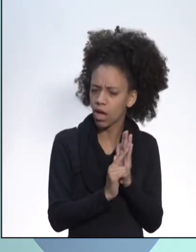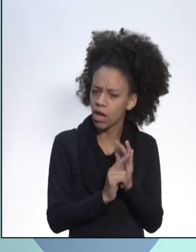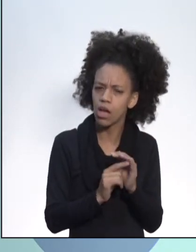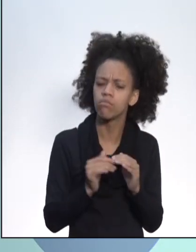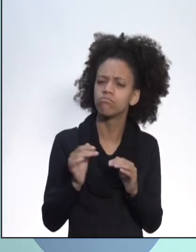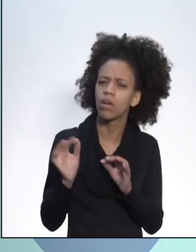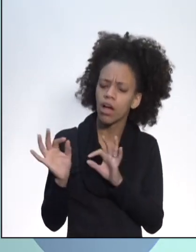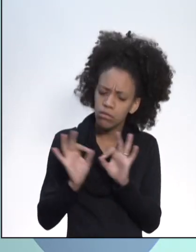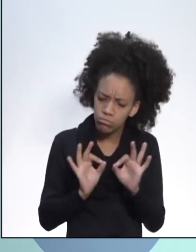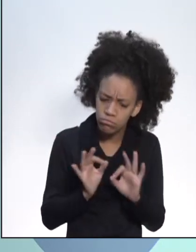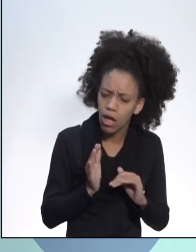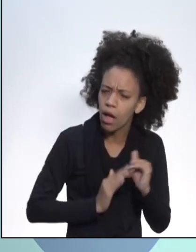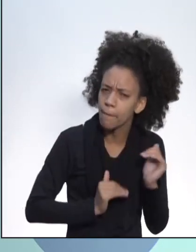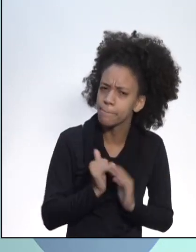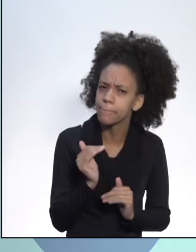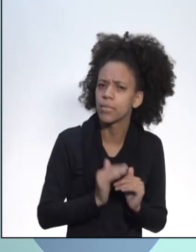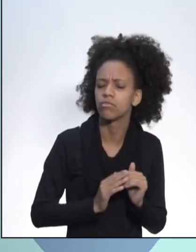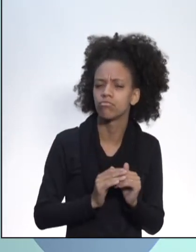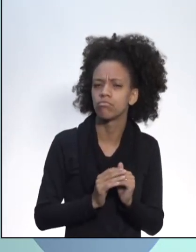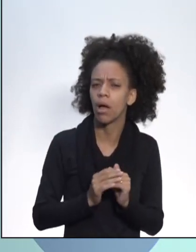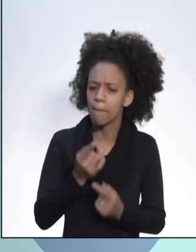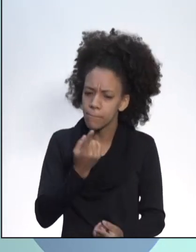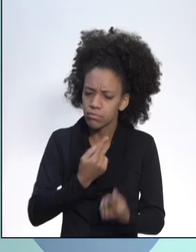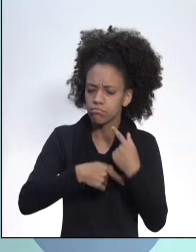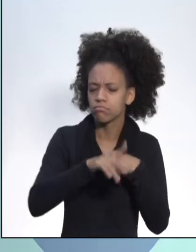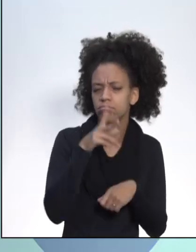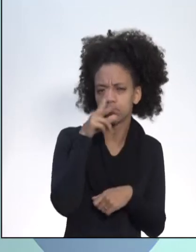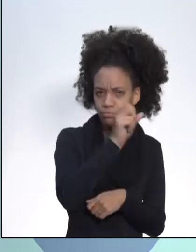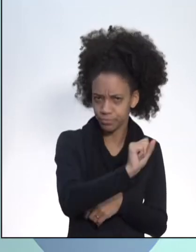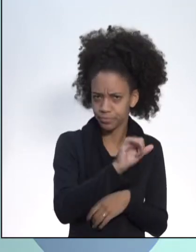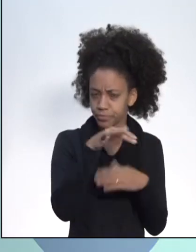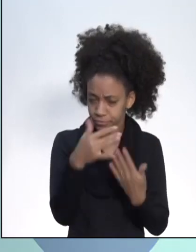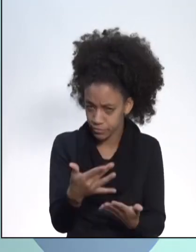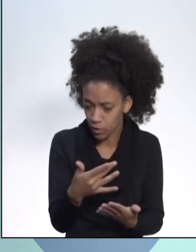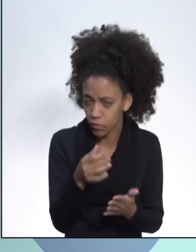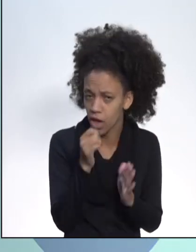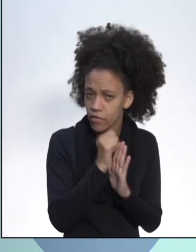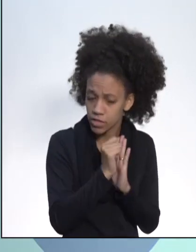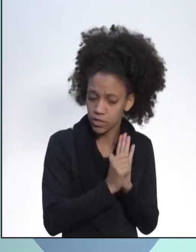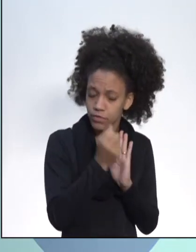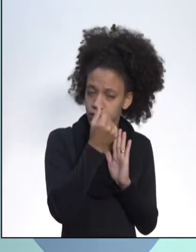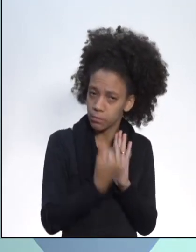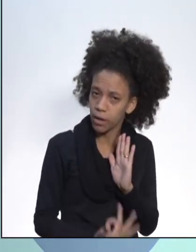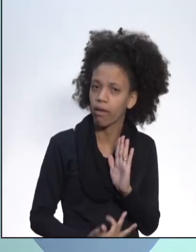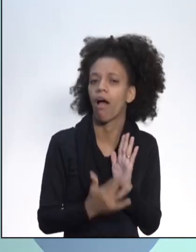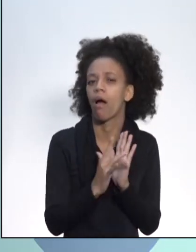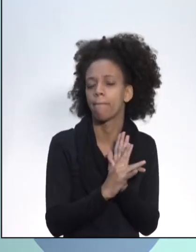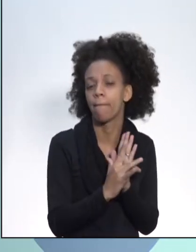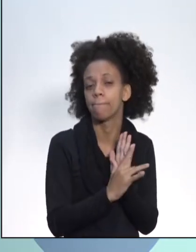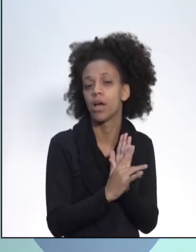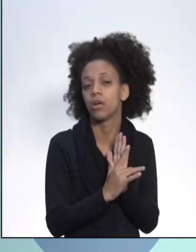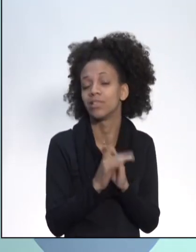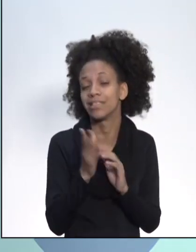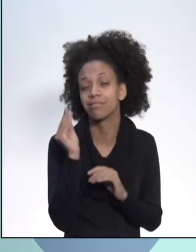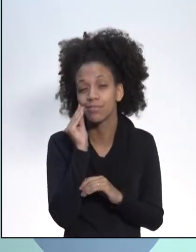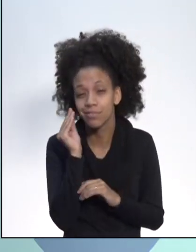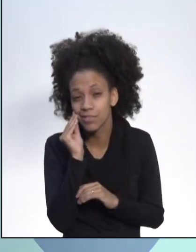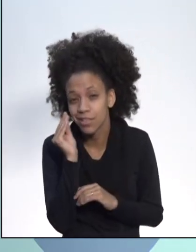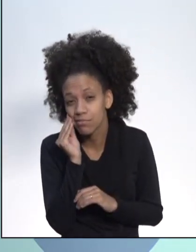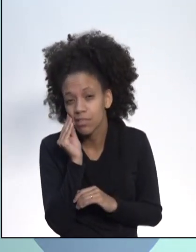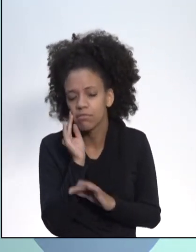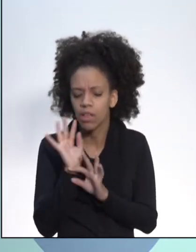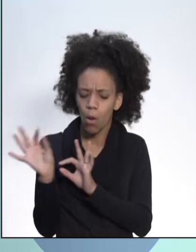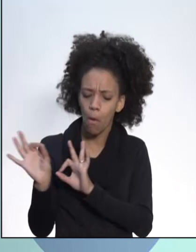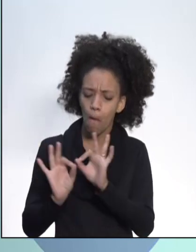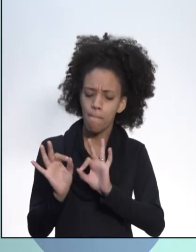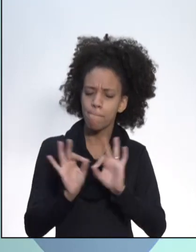um planinho para desenvolver essa competência, tá certo? Então, vocês vão descrevendo, vão escrevendo e vão tentar rascunhar um